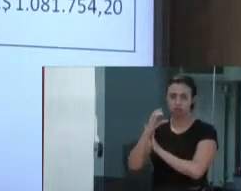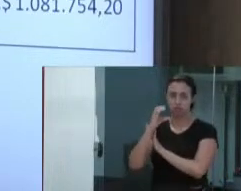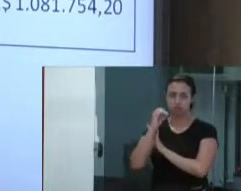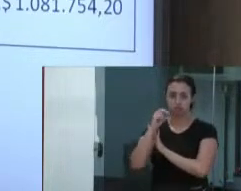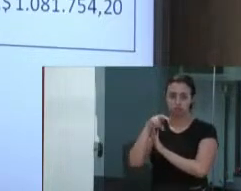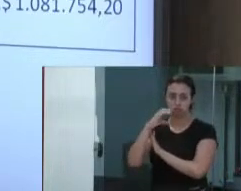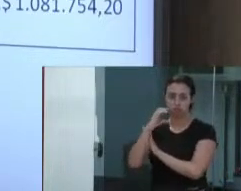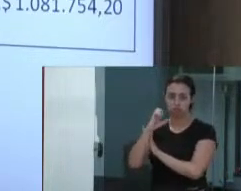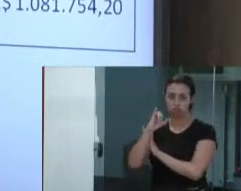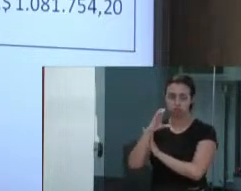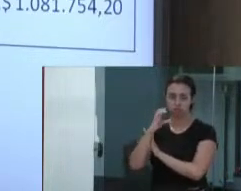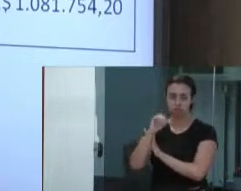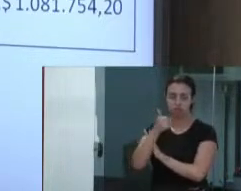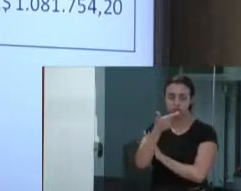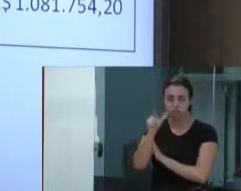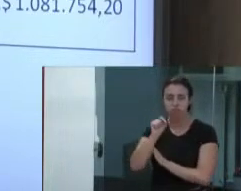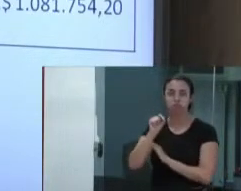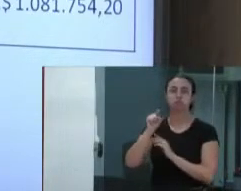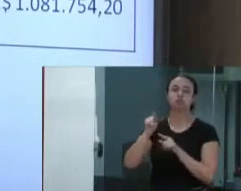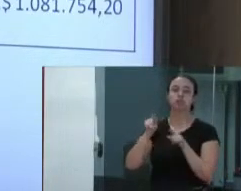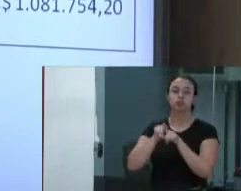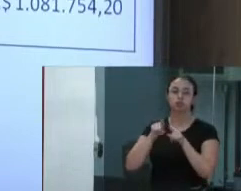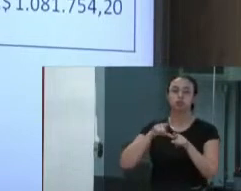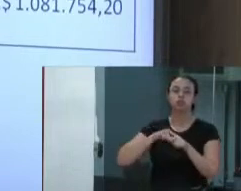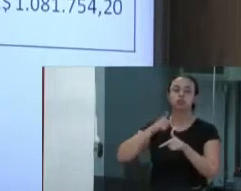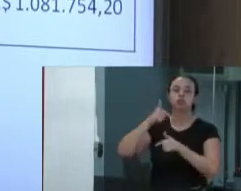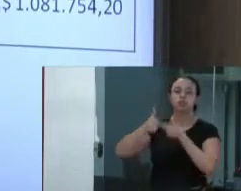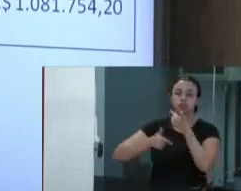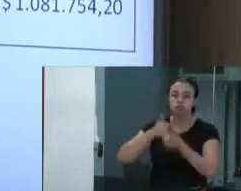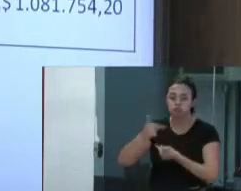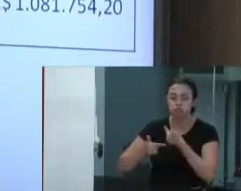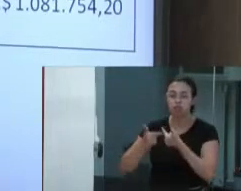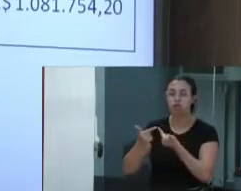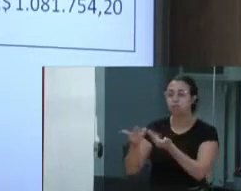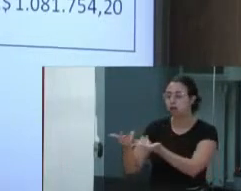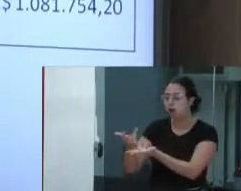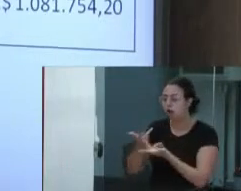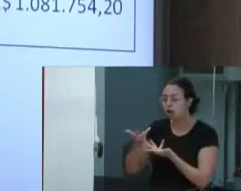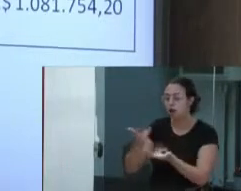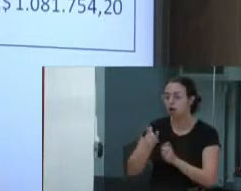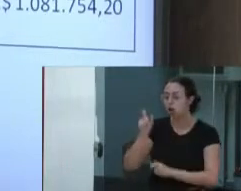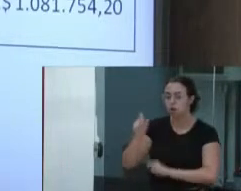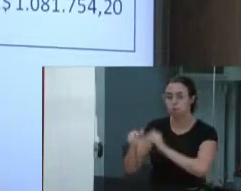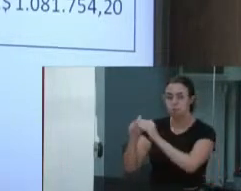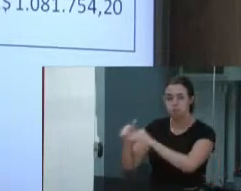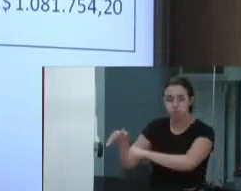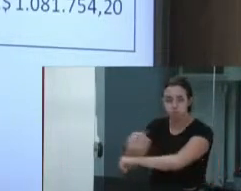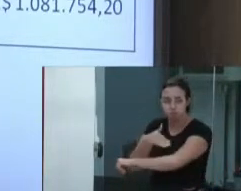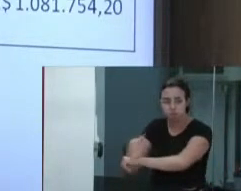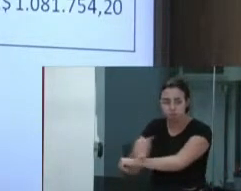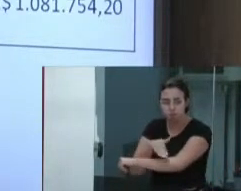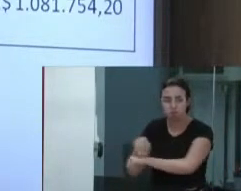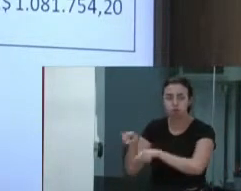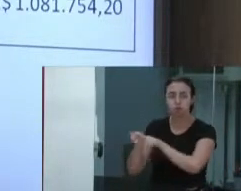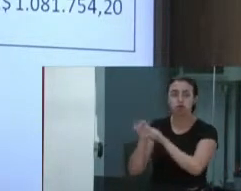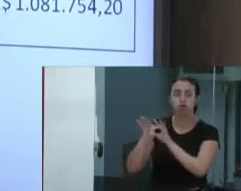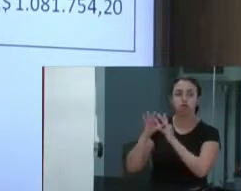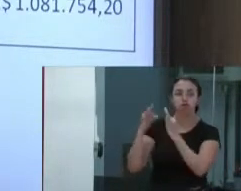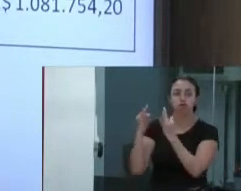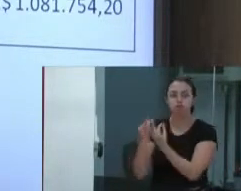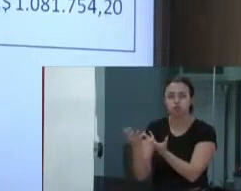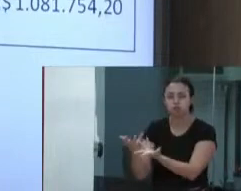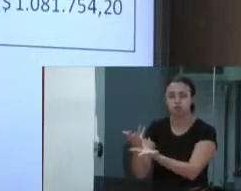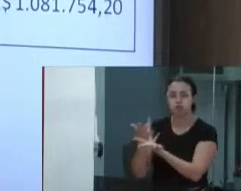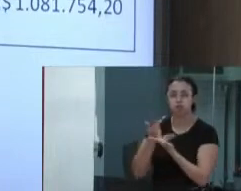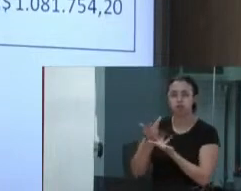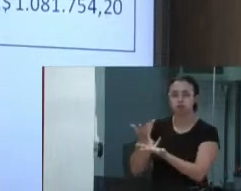Imaculada Conceição, que executa também o Serviço de Atendimento à População de Rua, Missão Maria de Nazaré, que executa a Família Acolhedora, Imaculada Conceição,